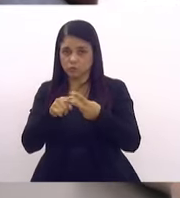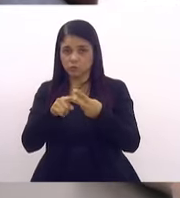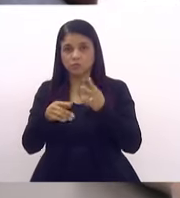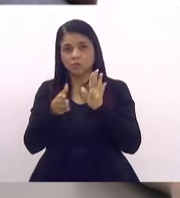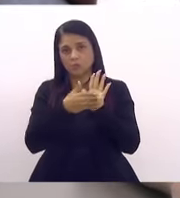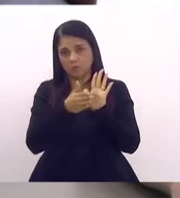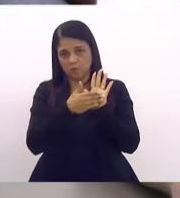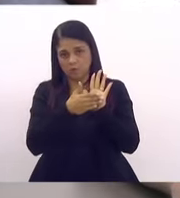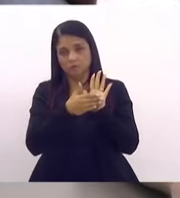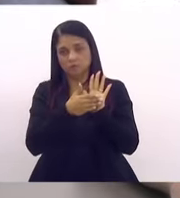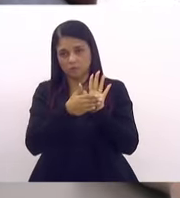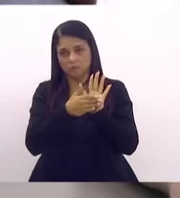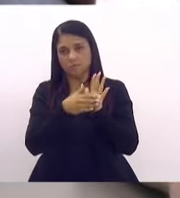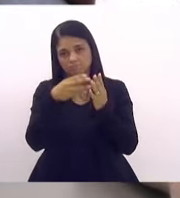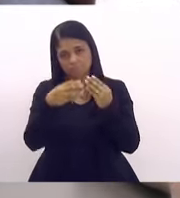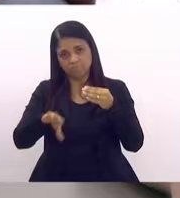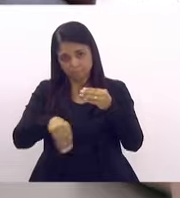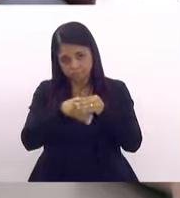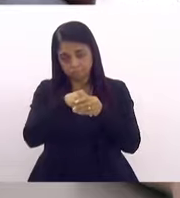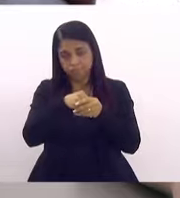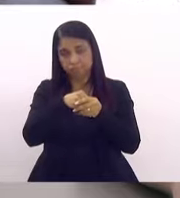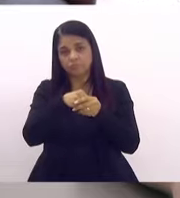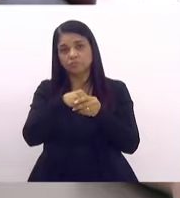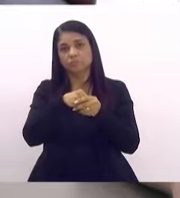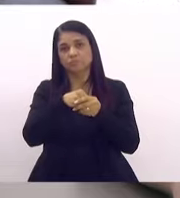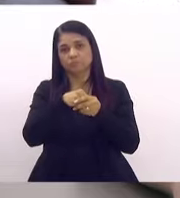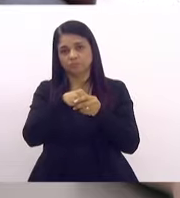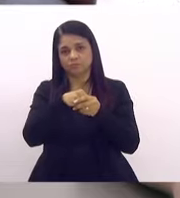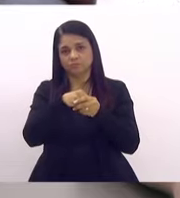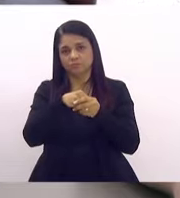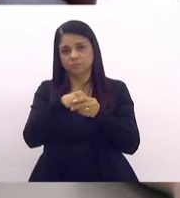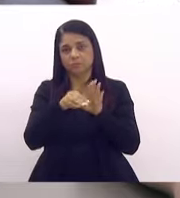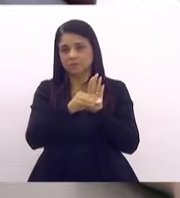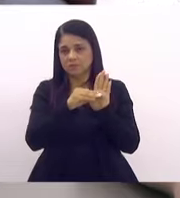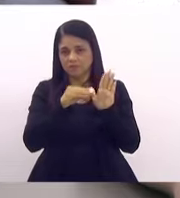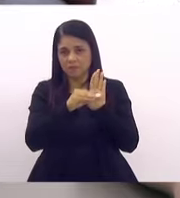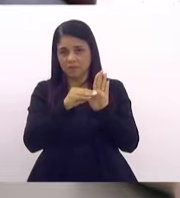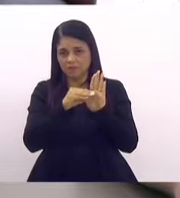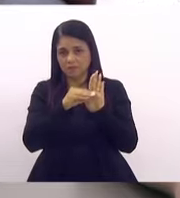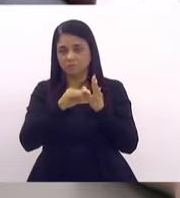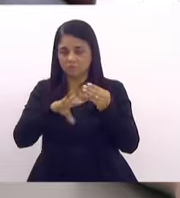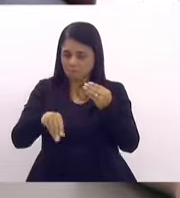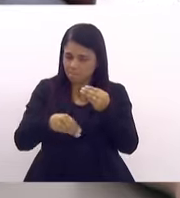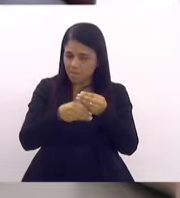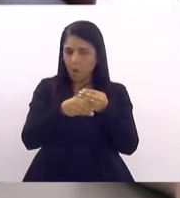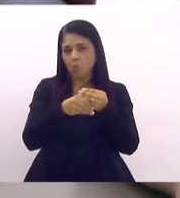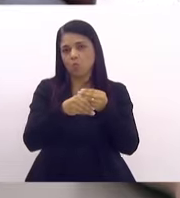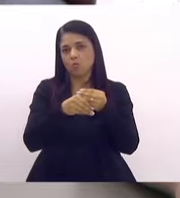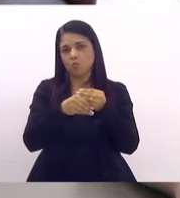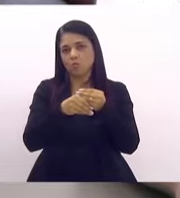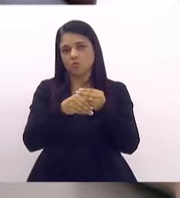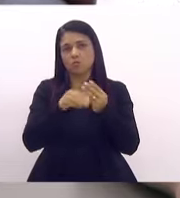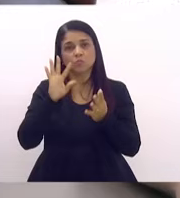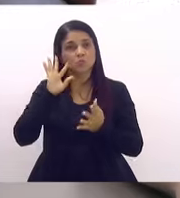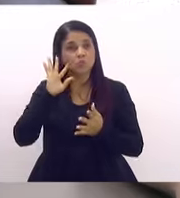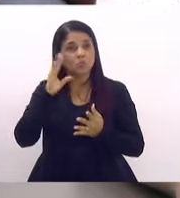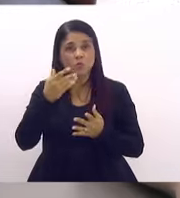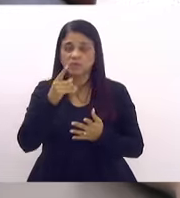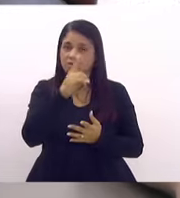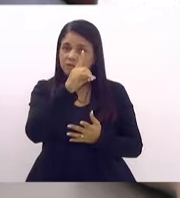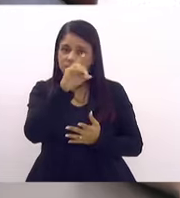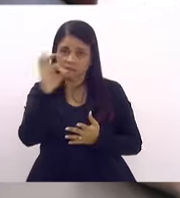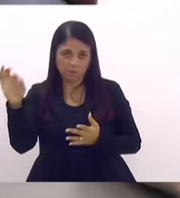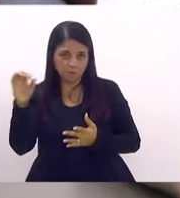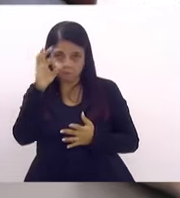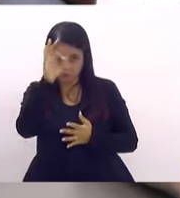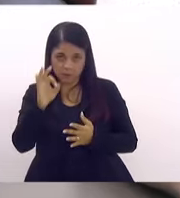ideia, se Vossa Excelência acatar, seria acatando essas duas emendas da deputada Célia, que não resolve 100% da questão dela, mas